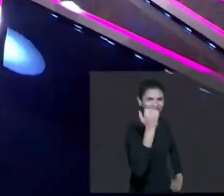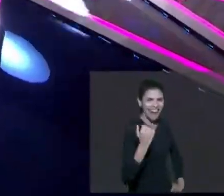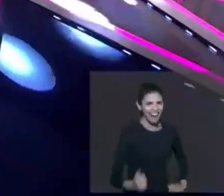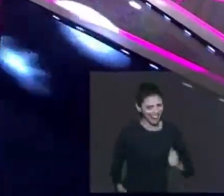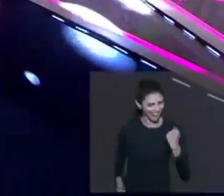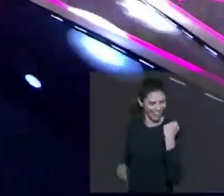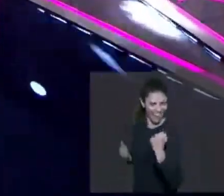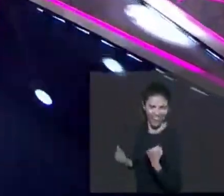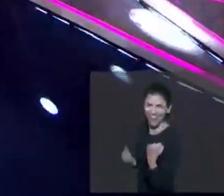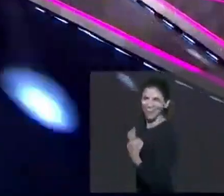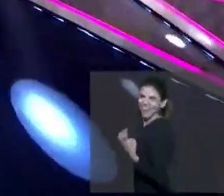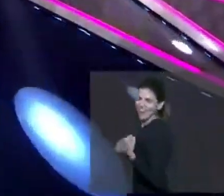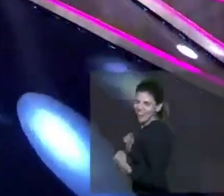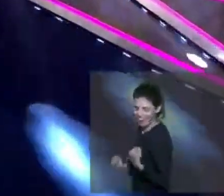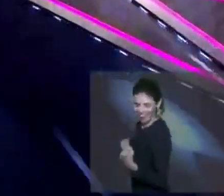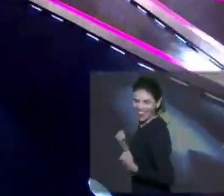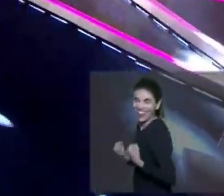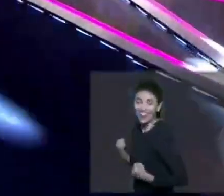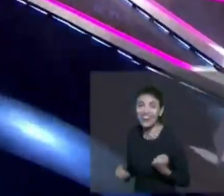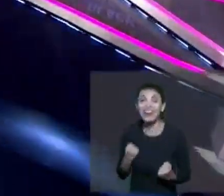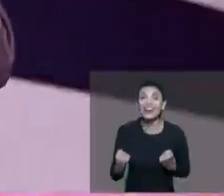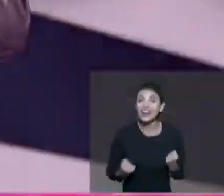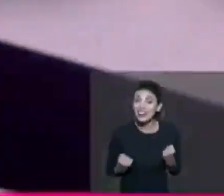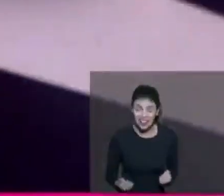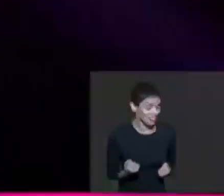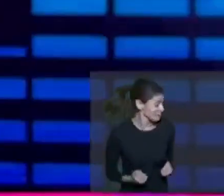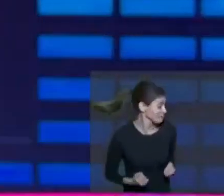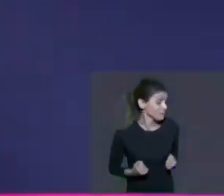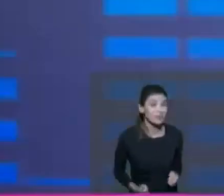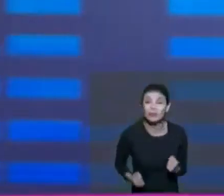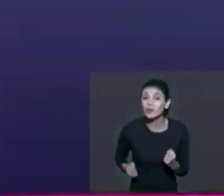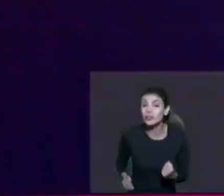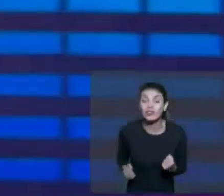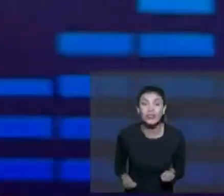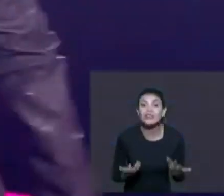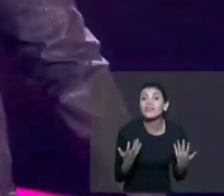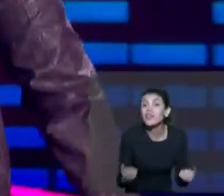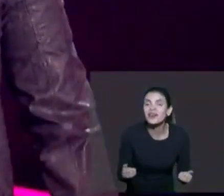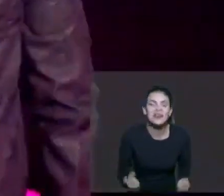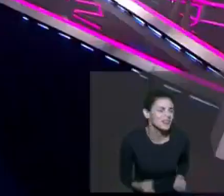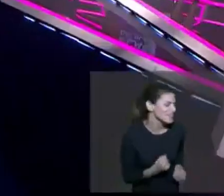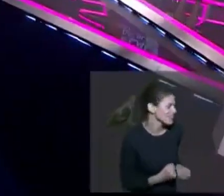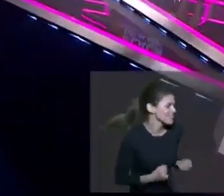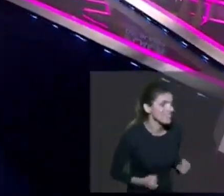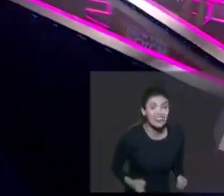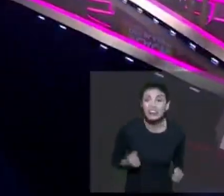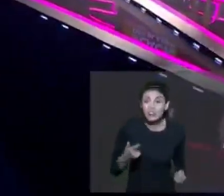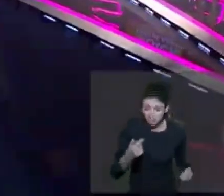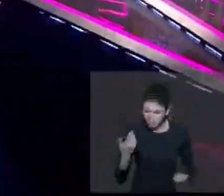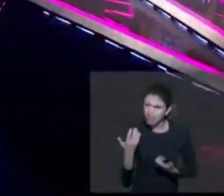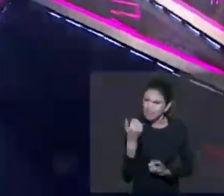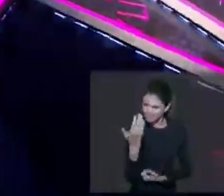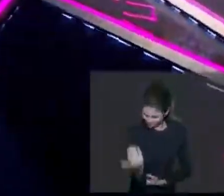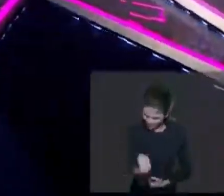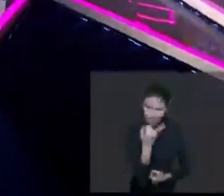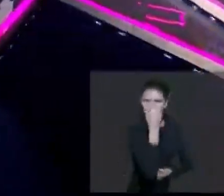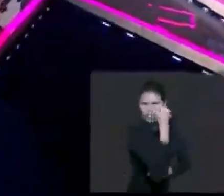piseiro, muita música boa pra rapaziada. Pra tocar no paredão, puxa Filipão. Chama, chama, bora.